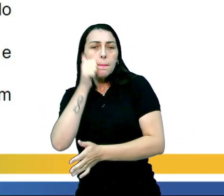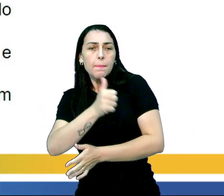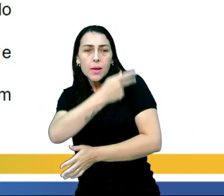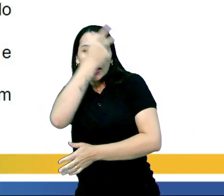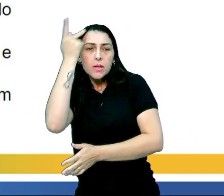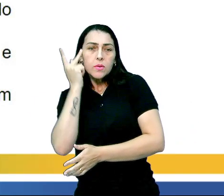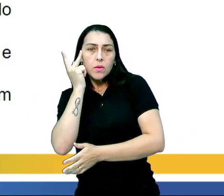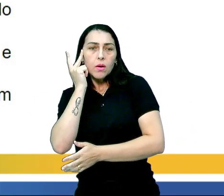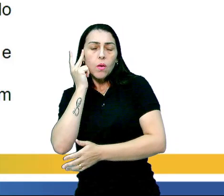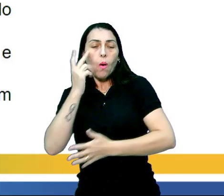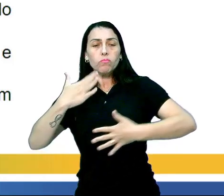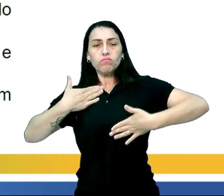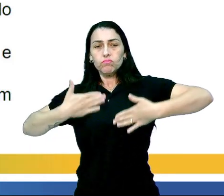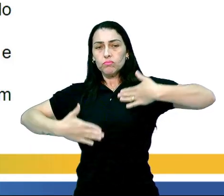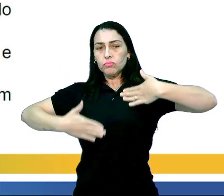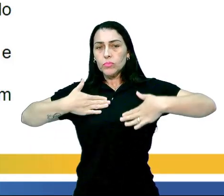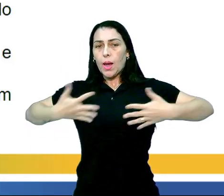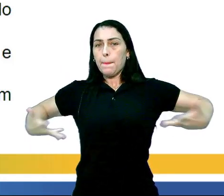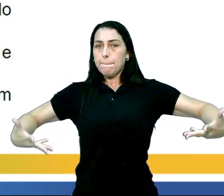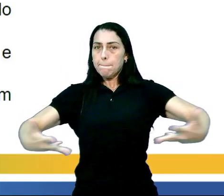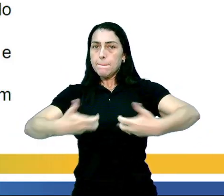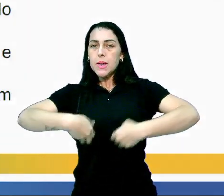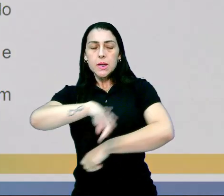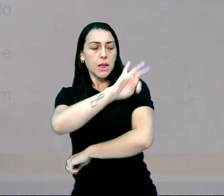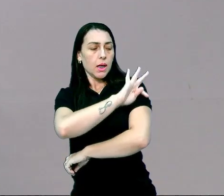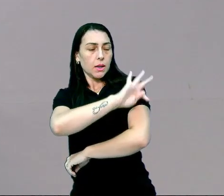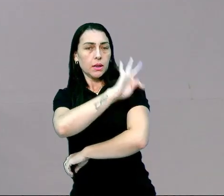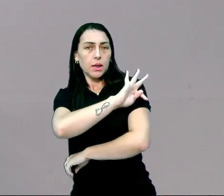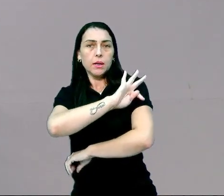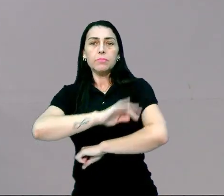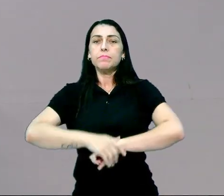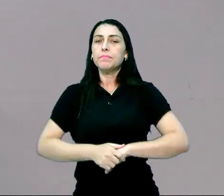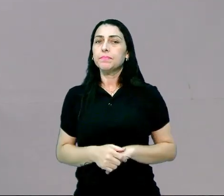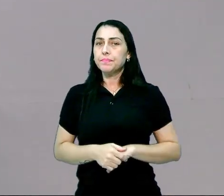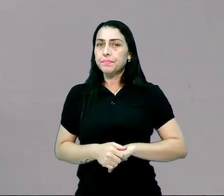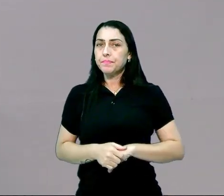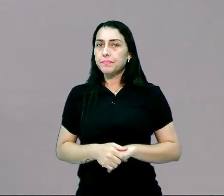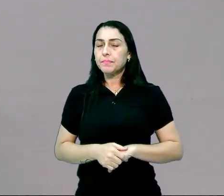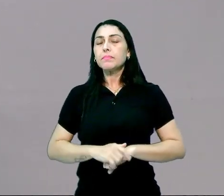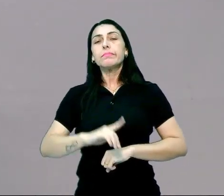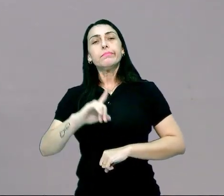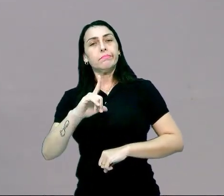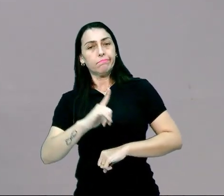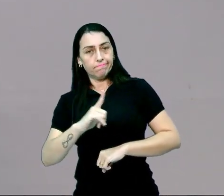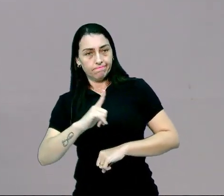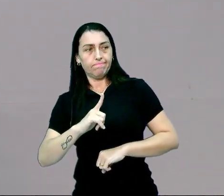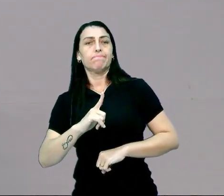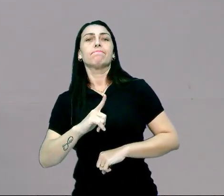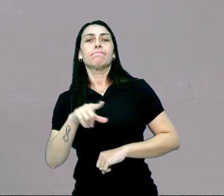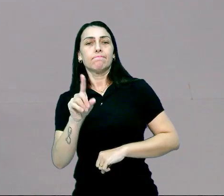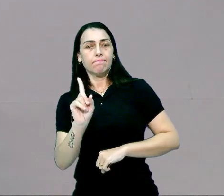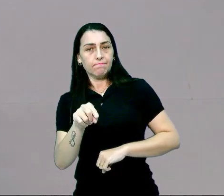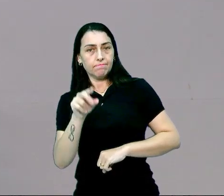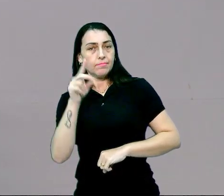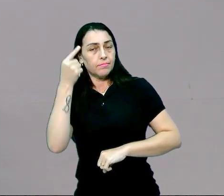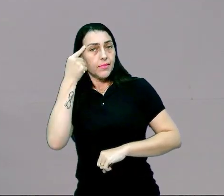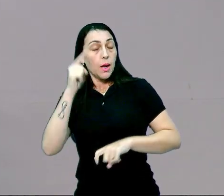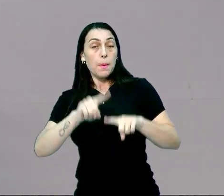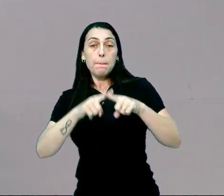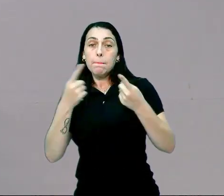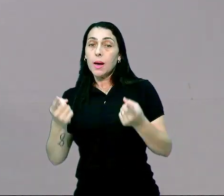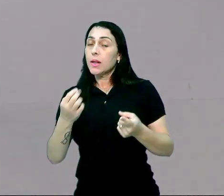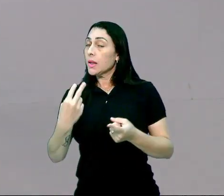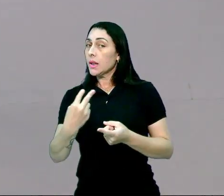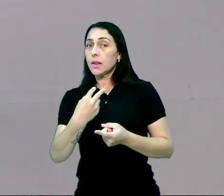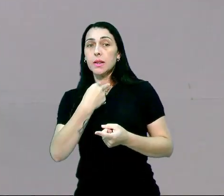com determinado biotipo físico e habilidade técnica. Ela tem esse direcionamento, ela tem esse vislumbre, mas ela